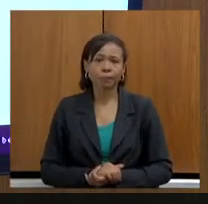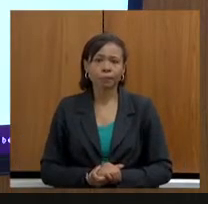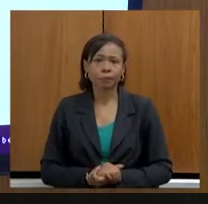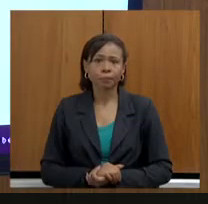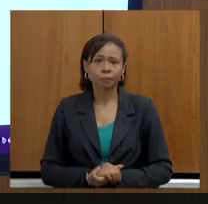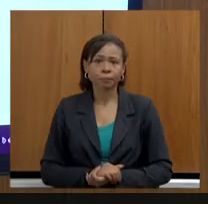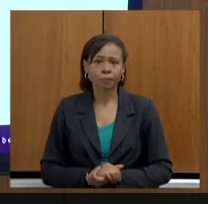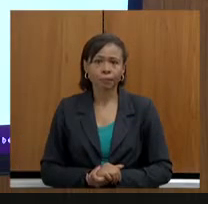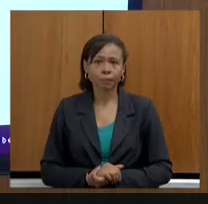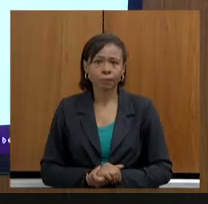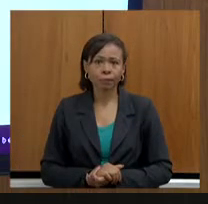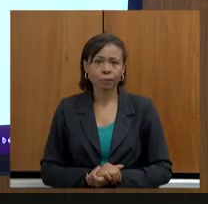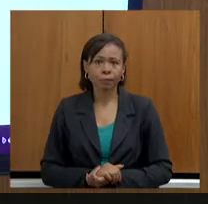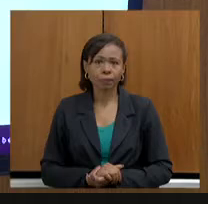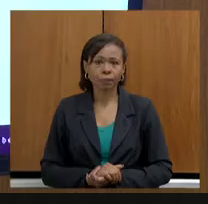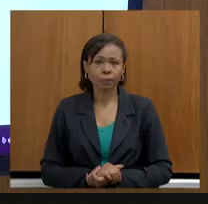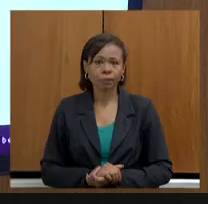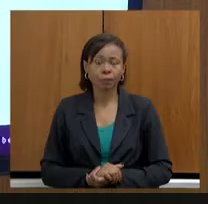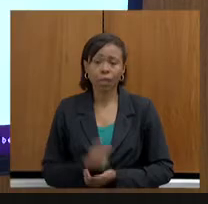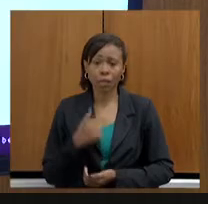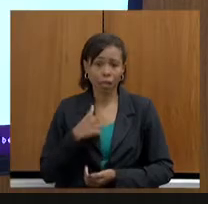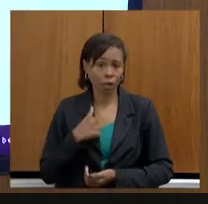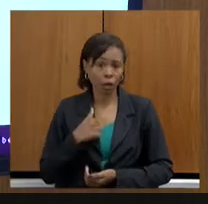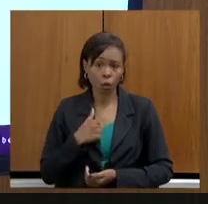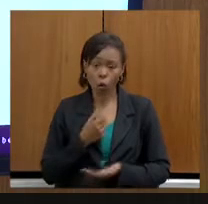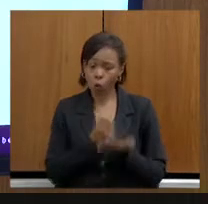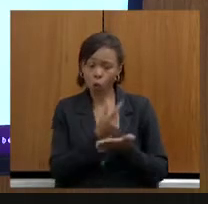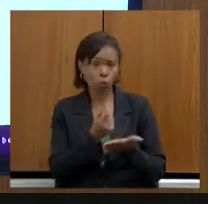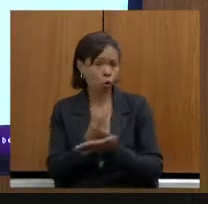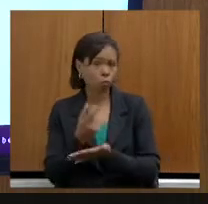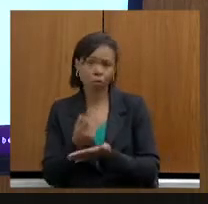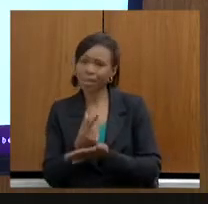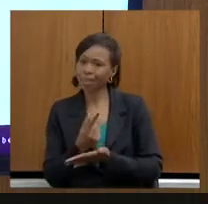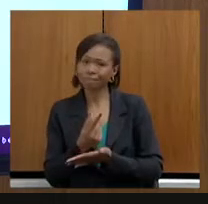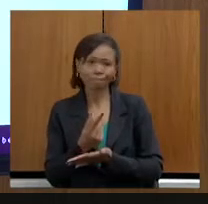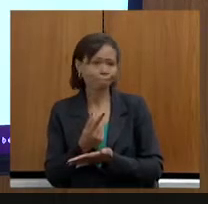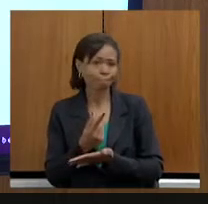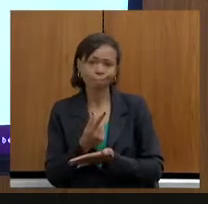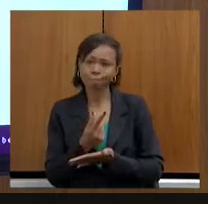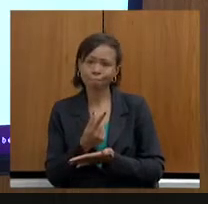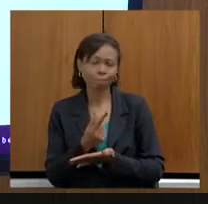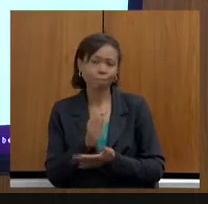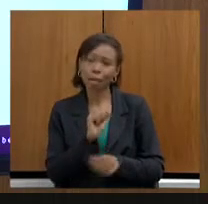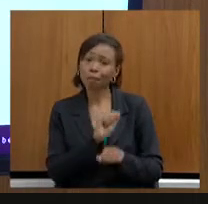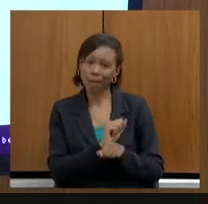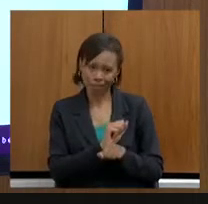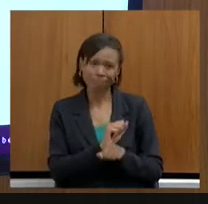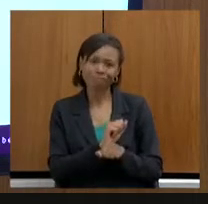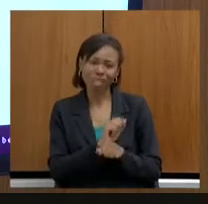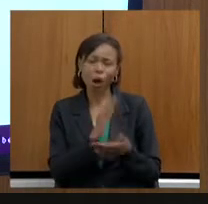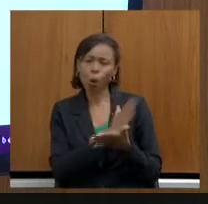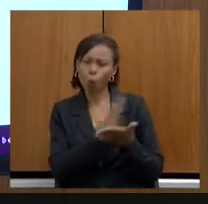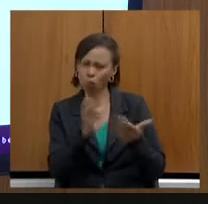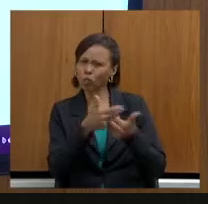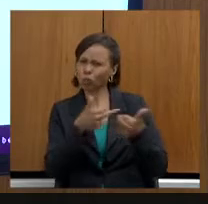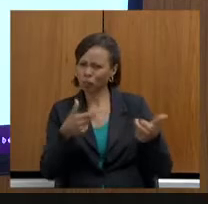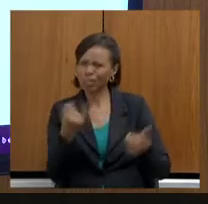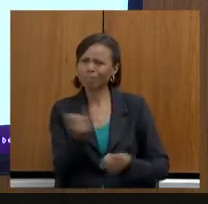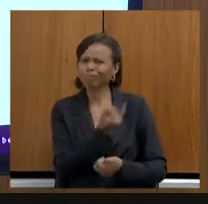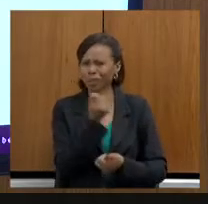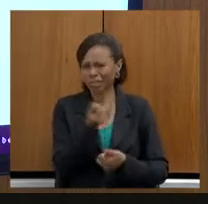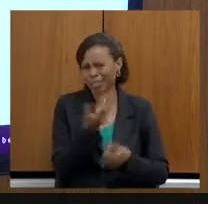diz o seguinte Deixo de comprar alguns os itens de necessidade básica